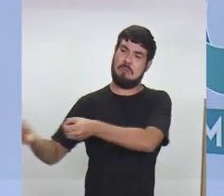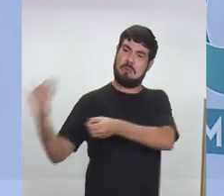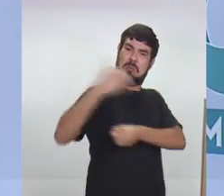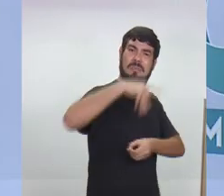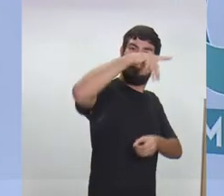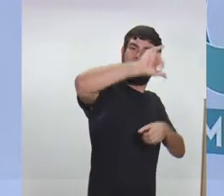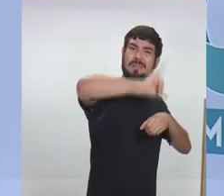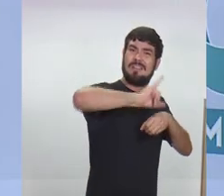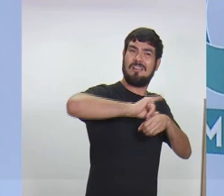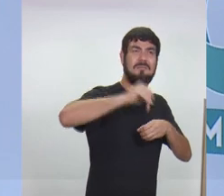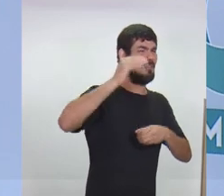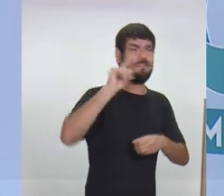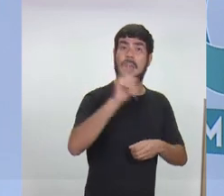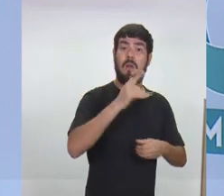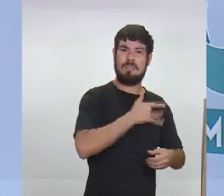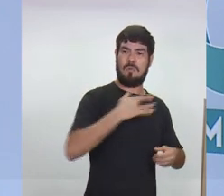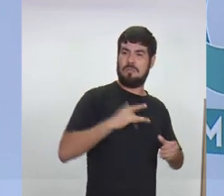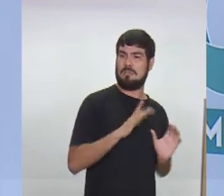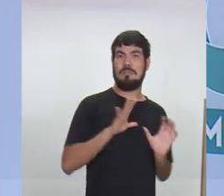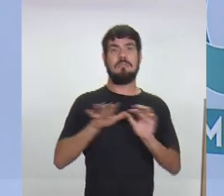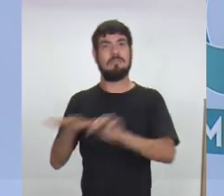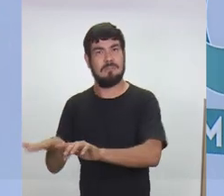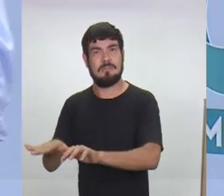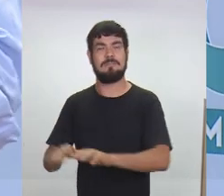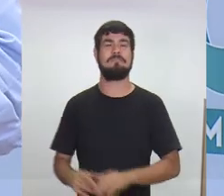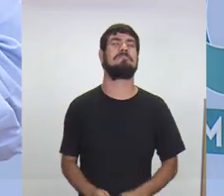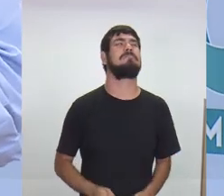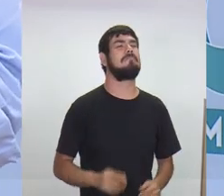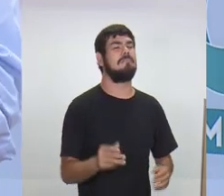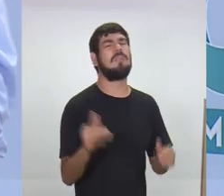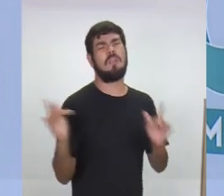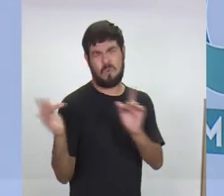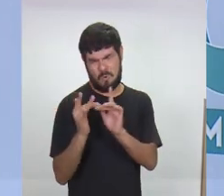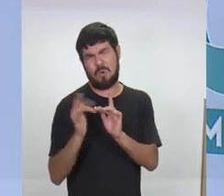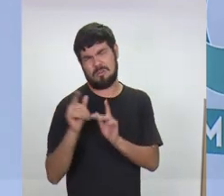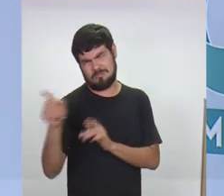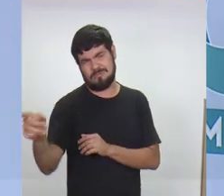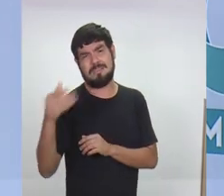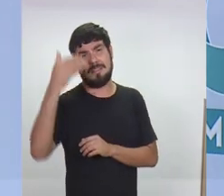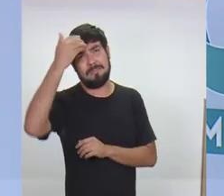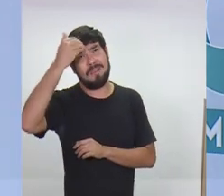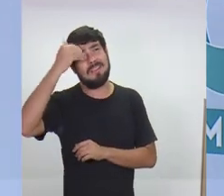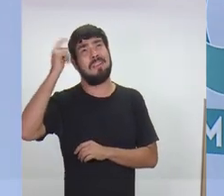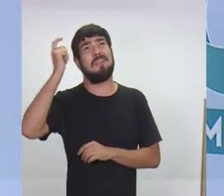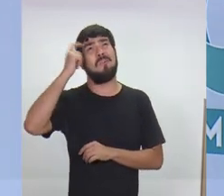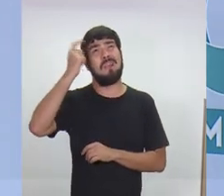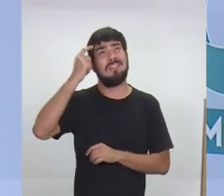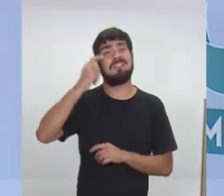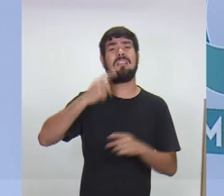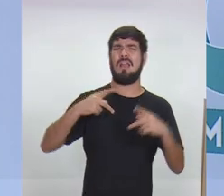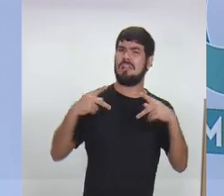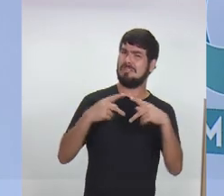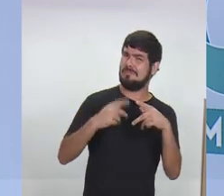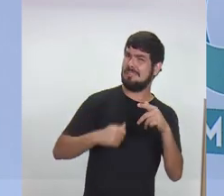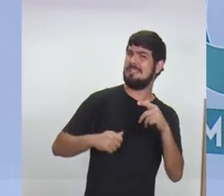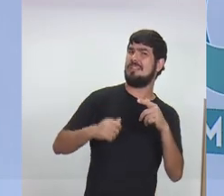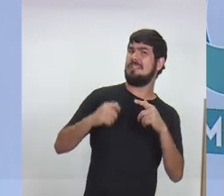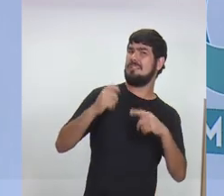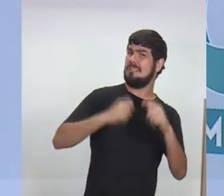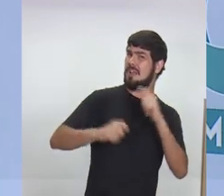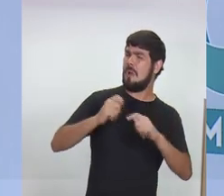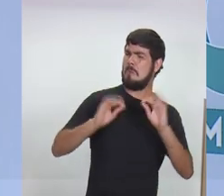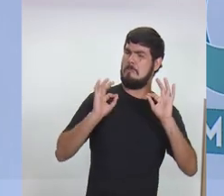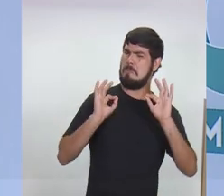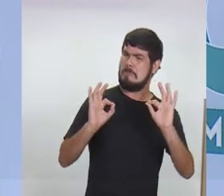texto o minuto para réplica o quanto você quer que eu acho que a administração transparente é coisa